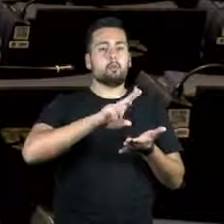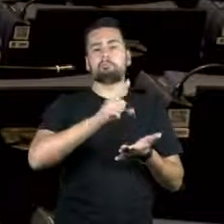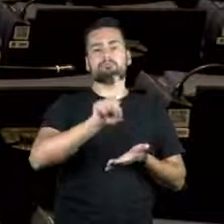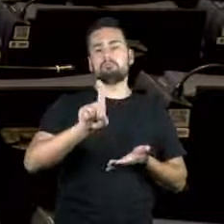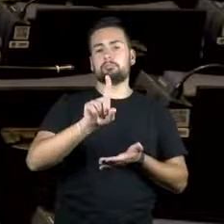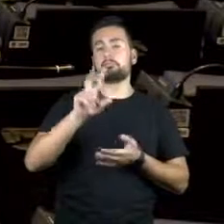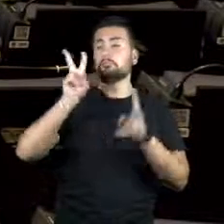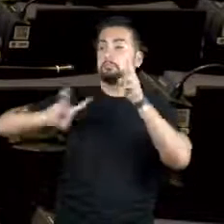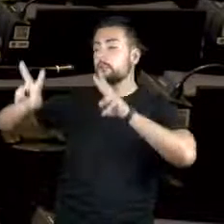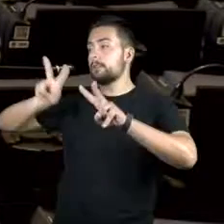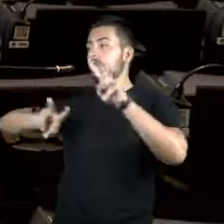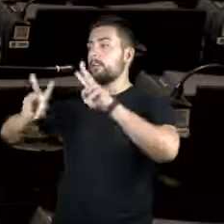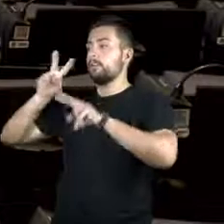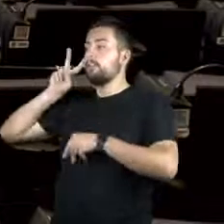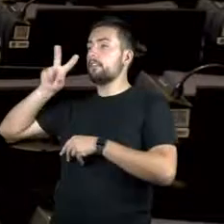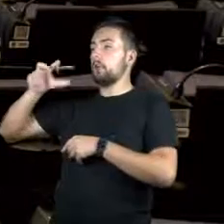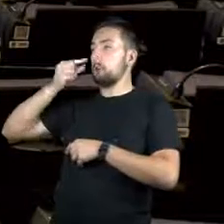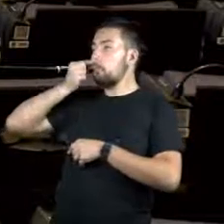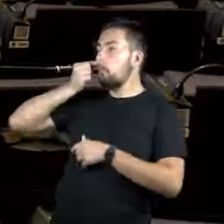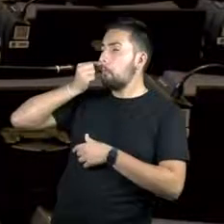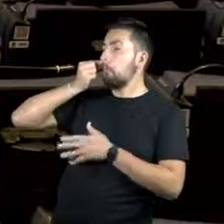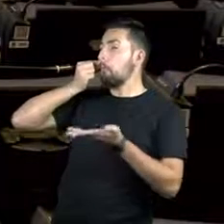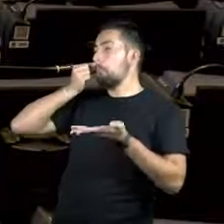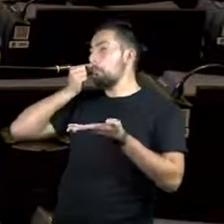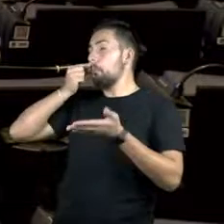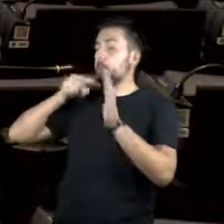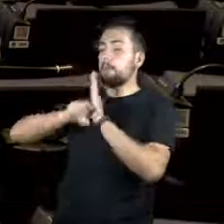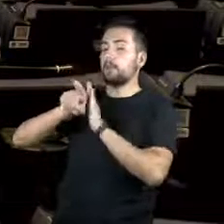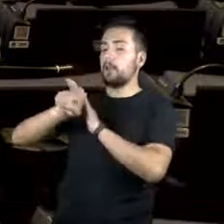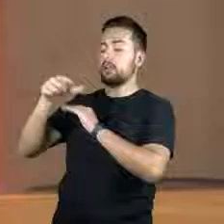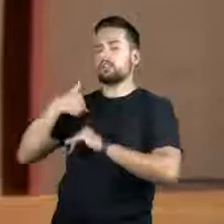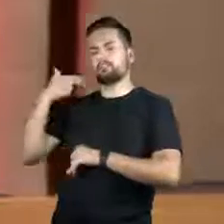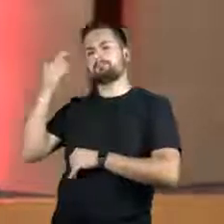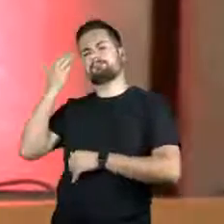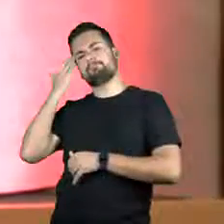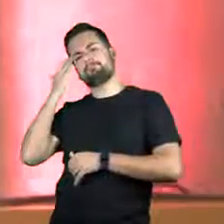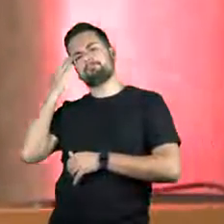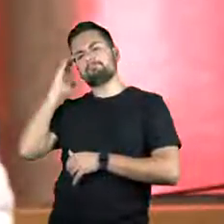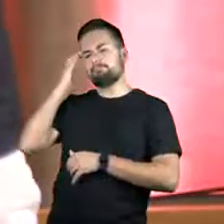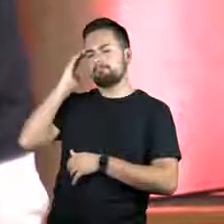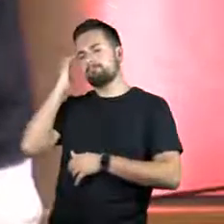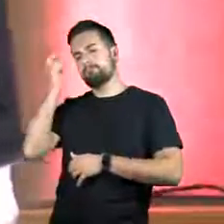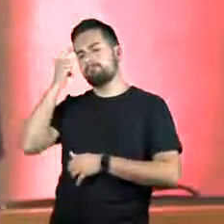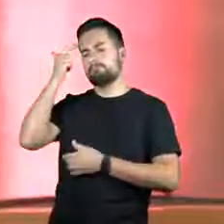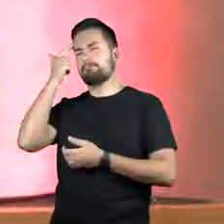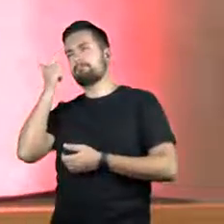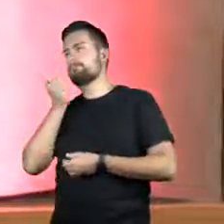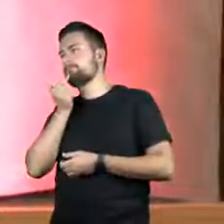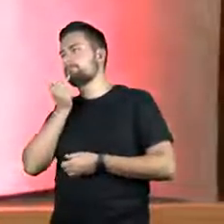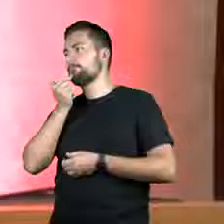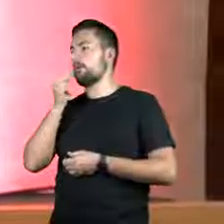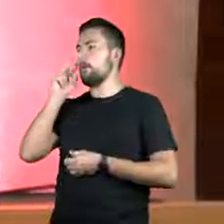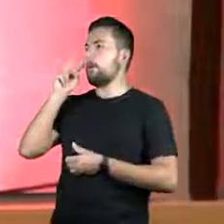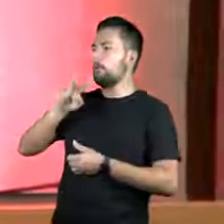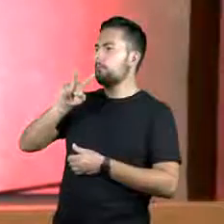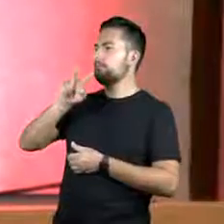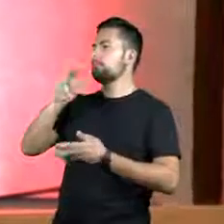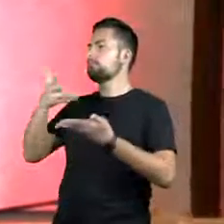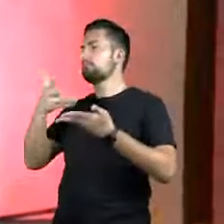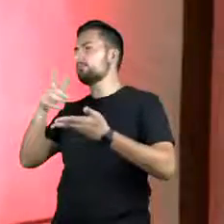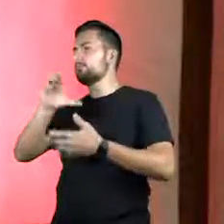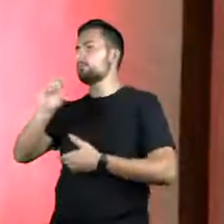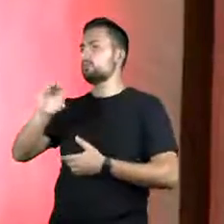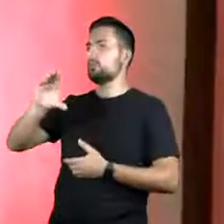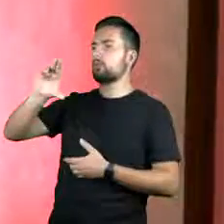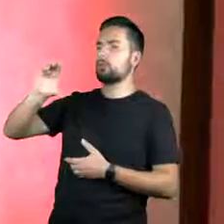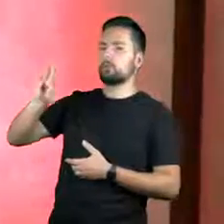Visualmente olhando... essa pergunta me pegou um pouco. Visualmente olhando para ele em loco, visualmente a